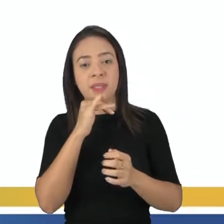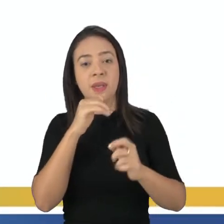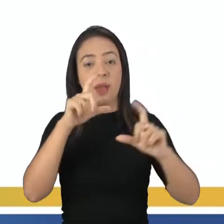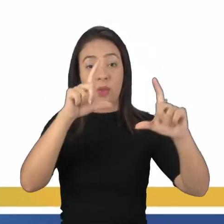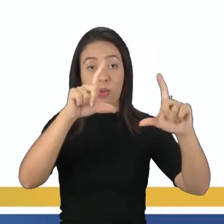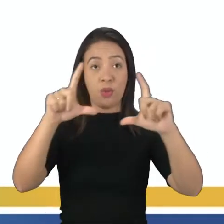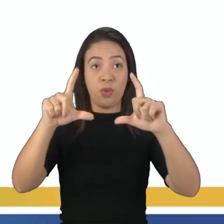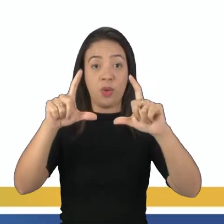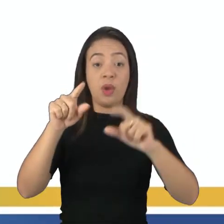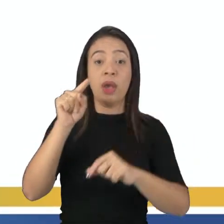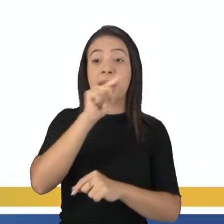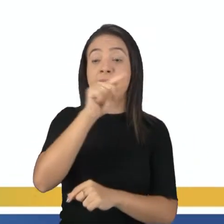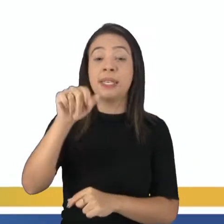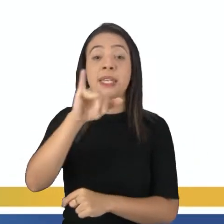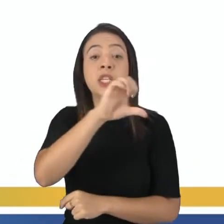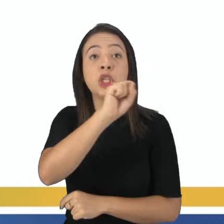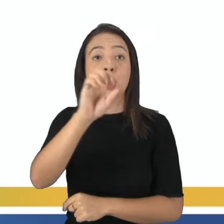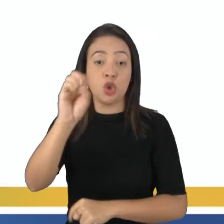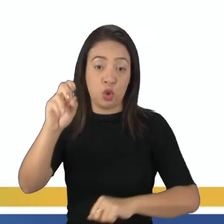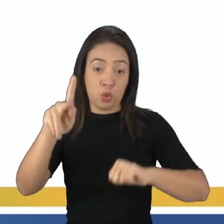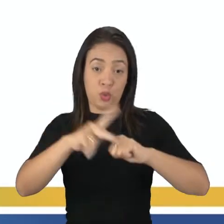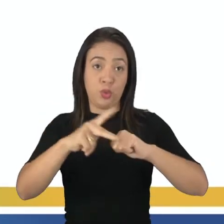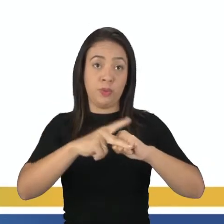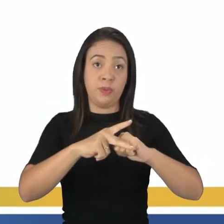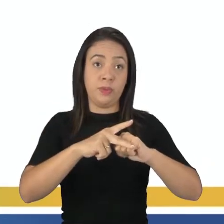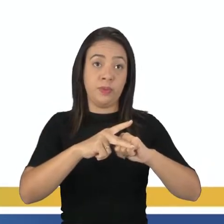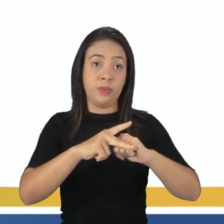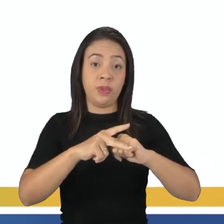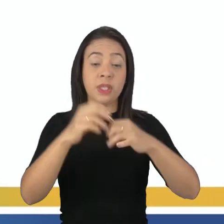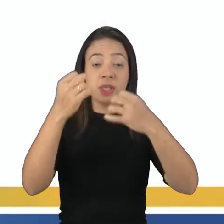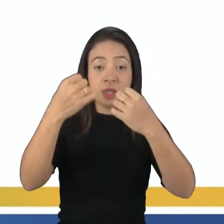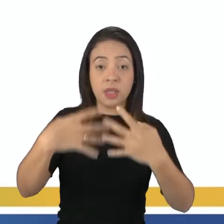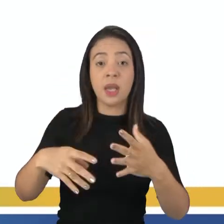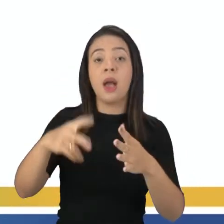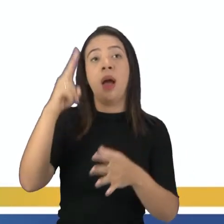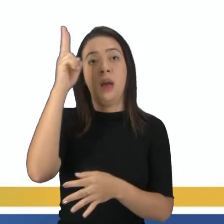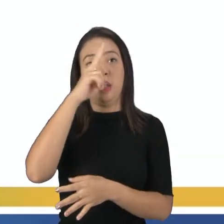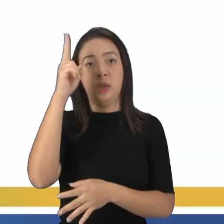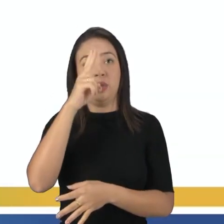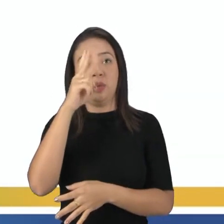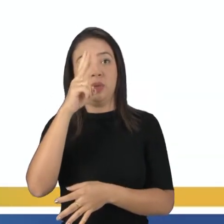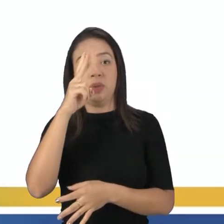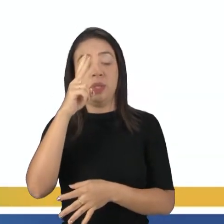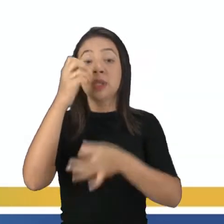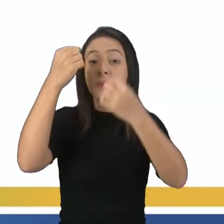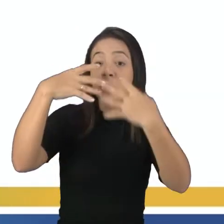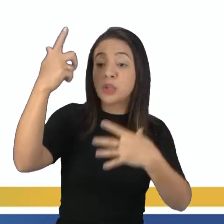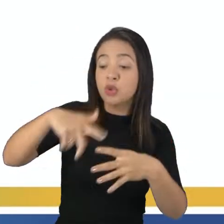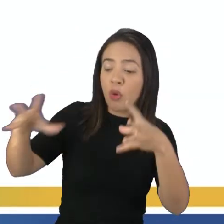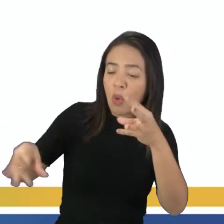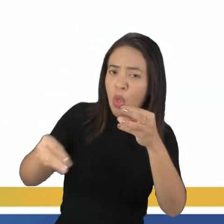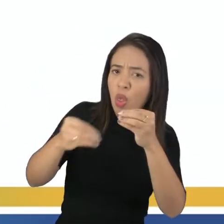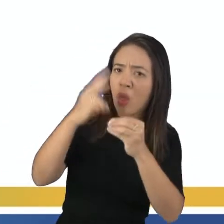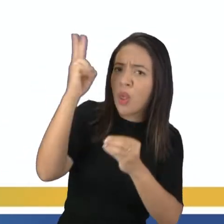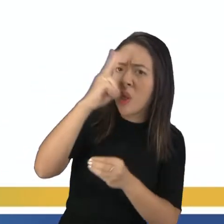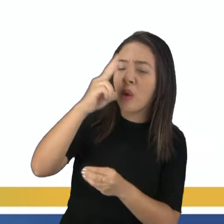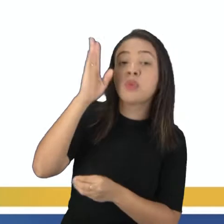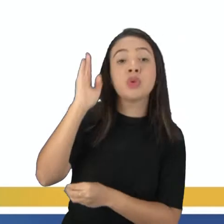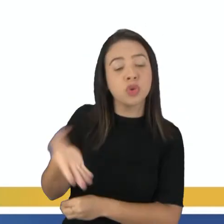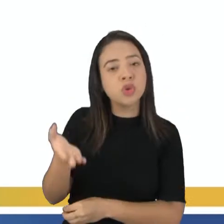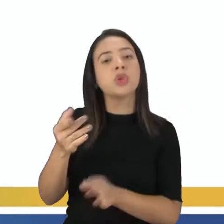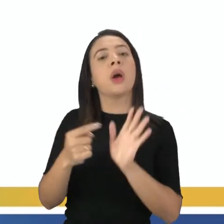pronome demonstrativo isso faz referência a elementos da própria história, retomando o que já havia sido mencionado sobre